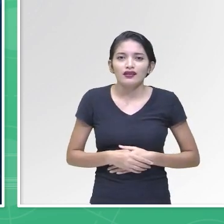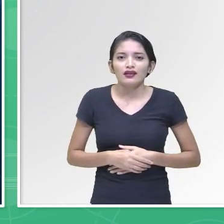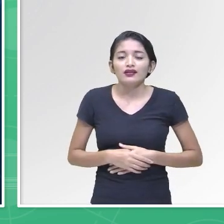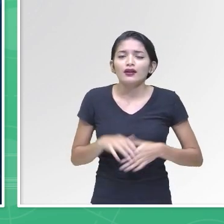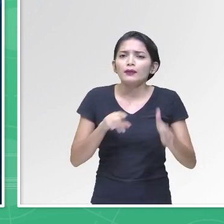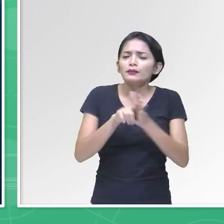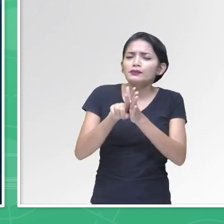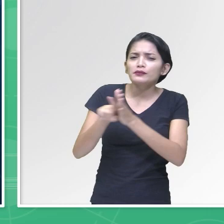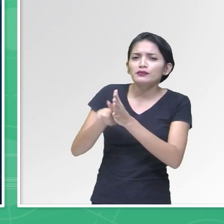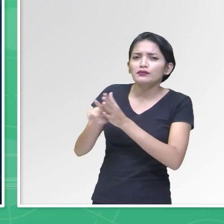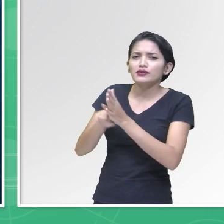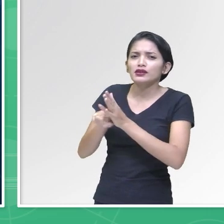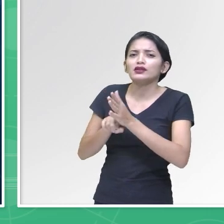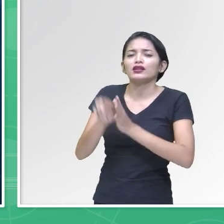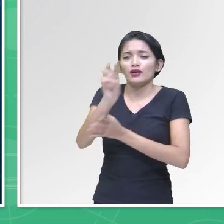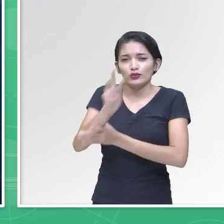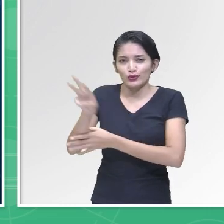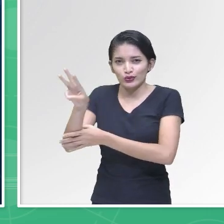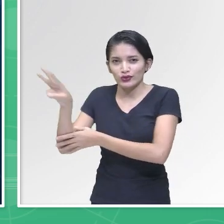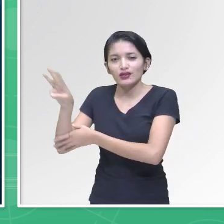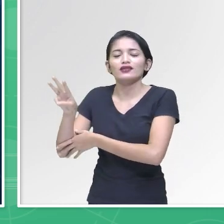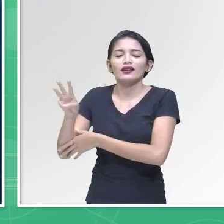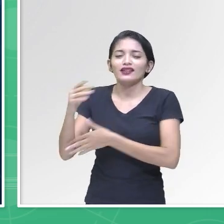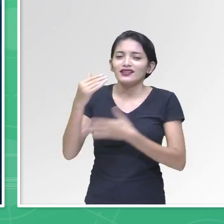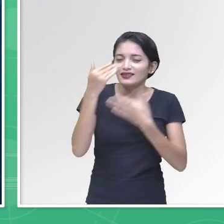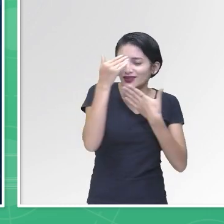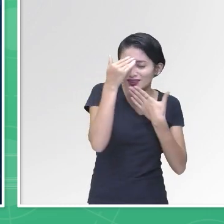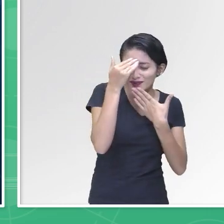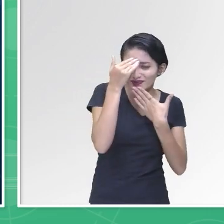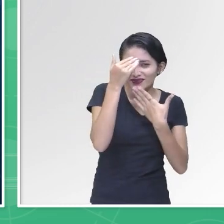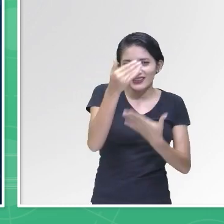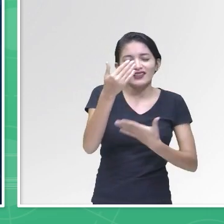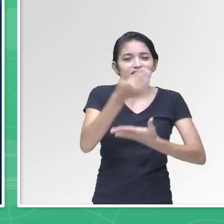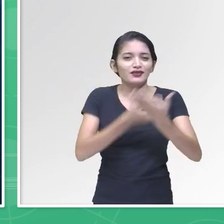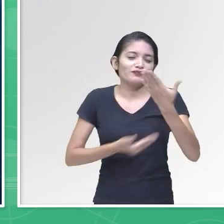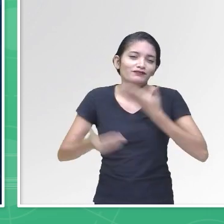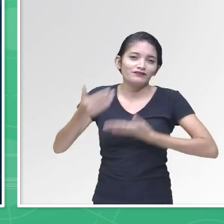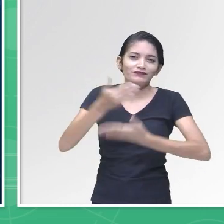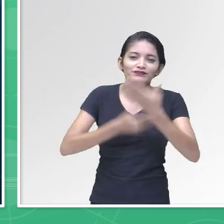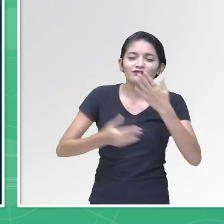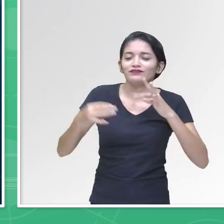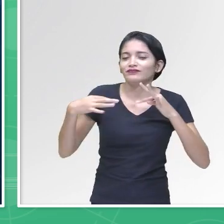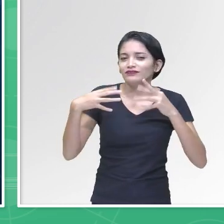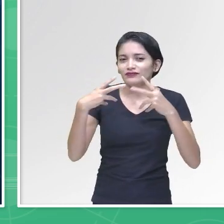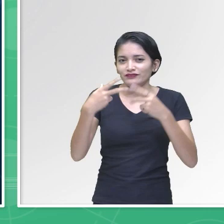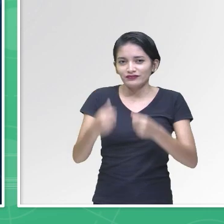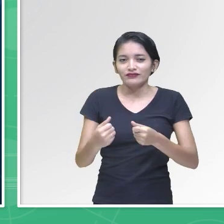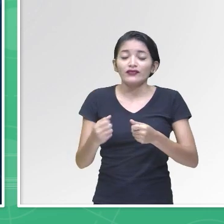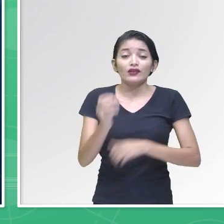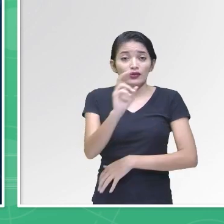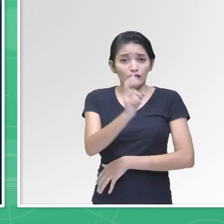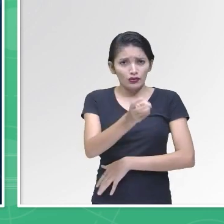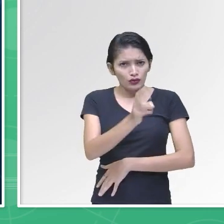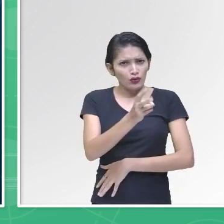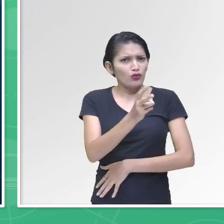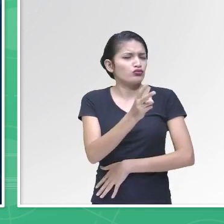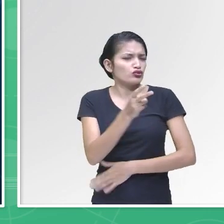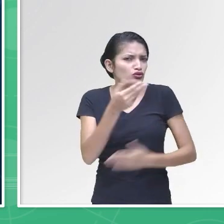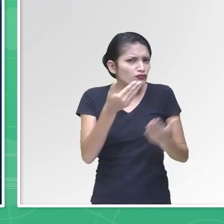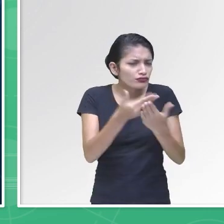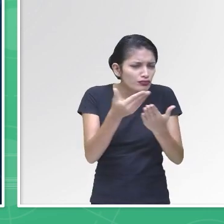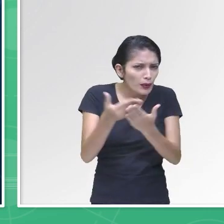Consultem as nossas plataformas e muito obrigado pela participação de todos. Continuem firmes nos